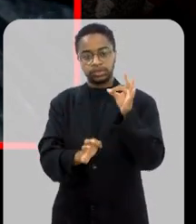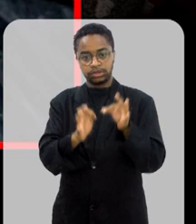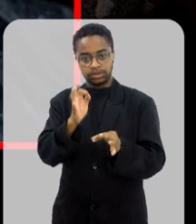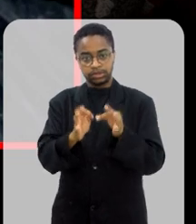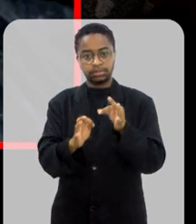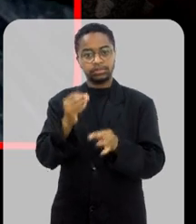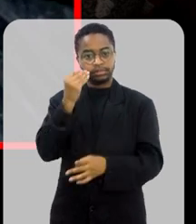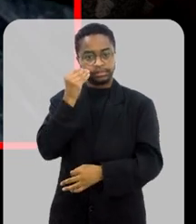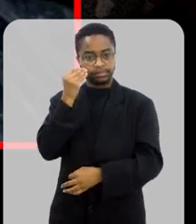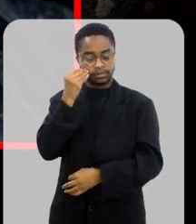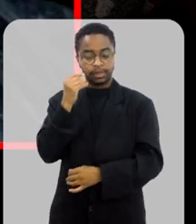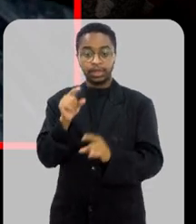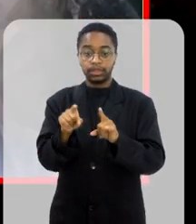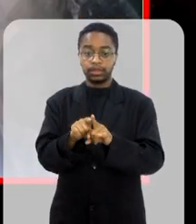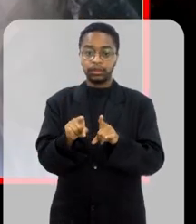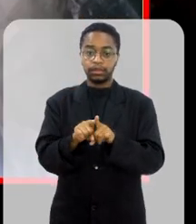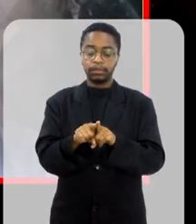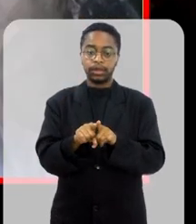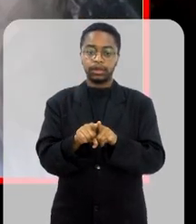com uma ação judicial.